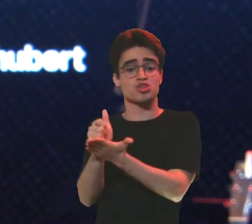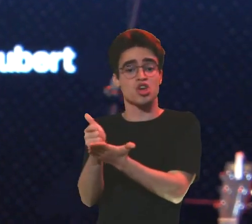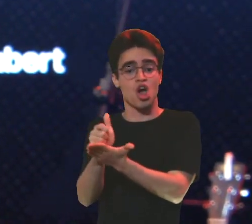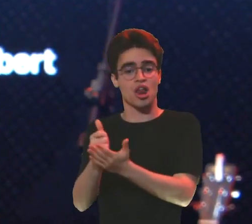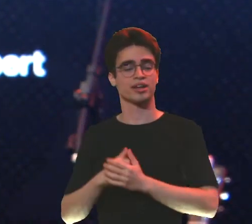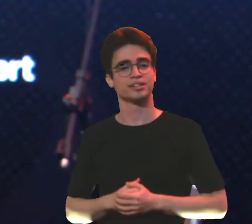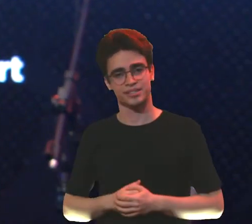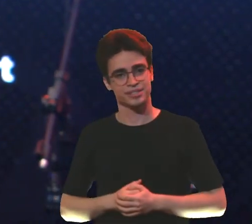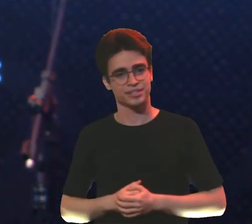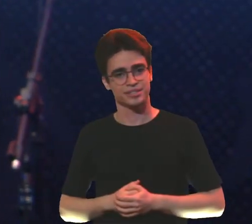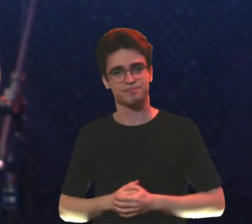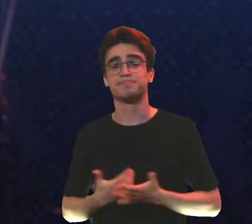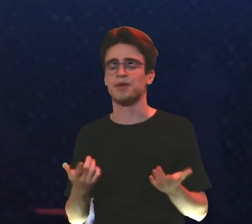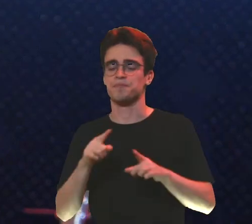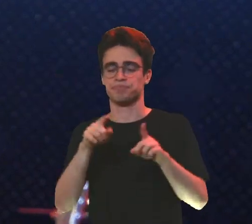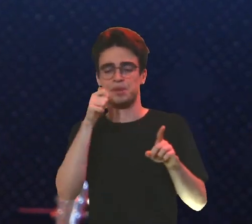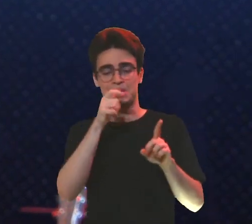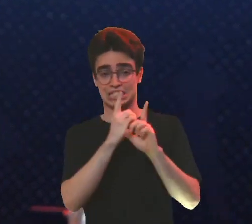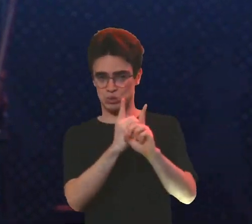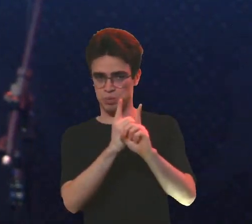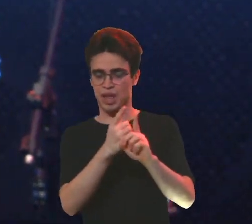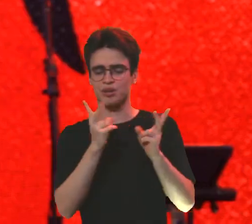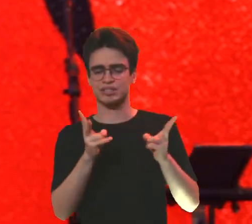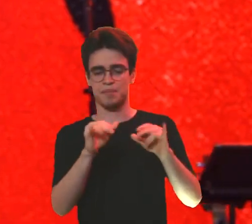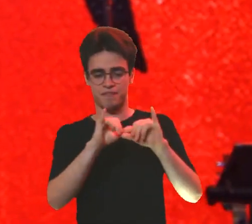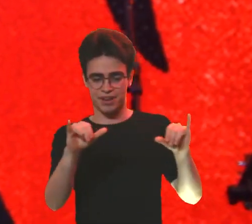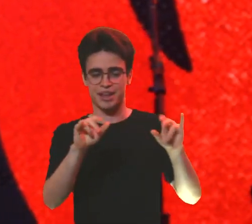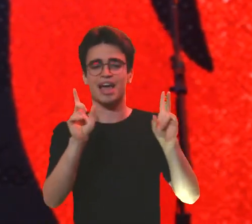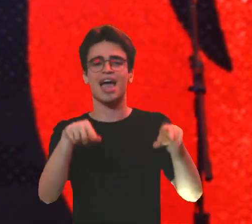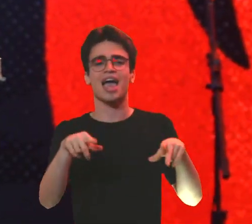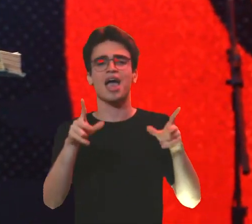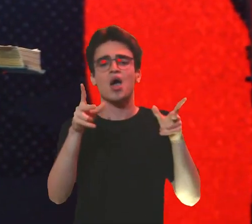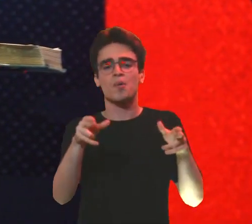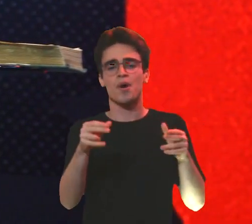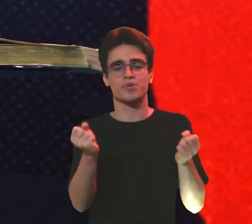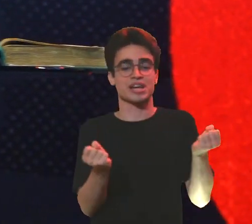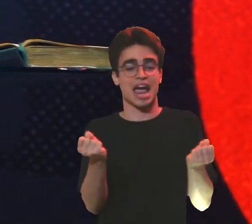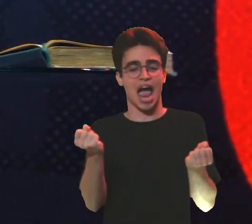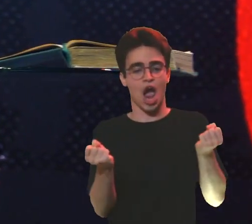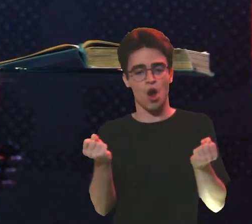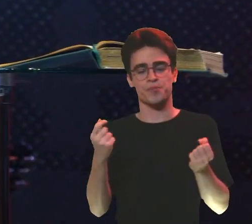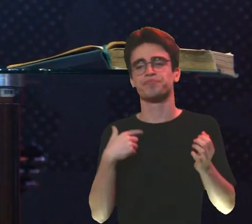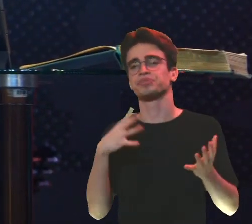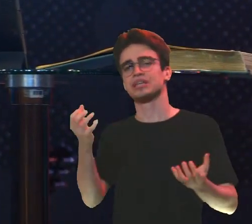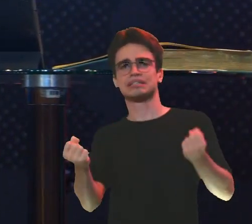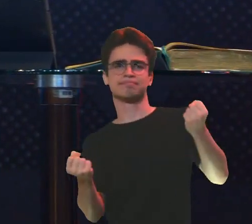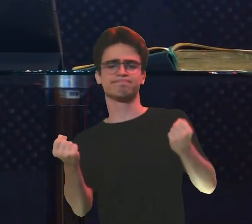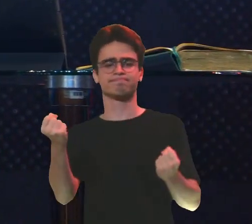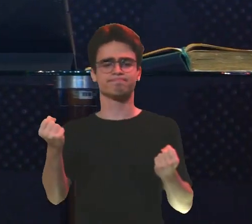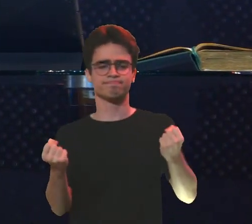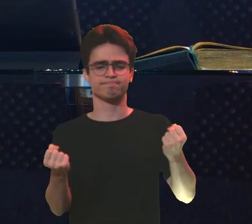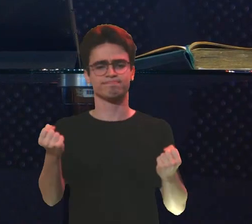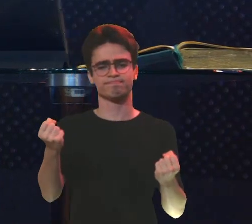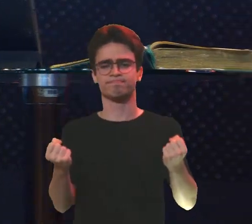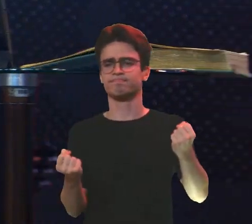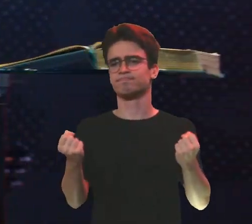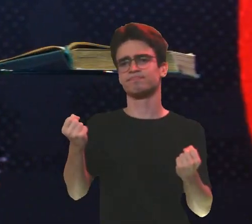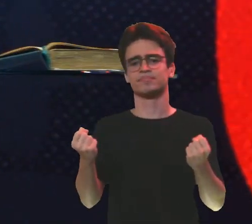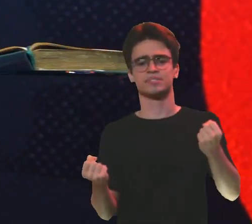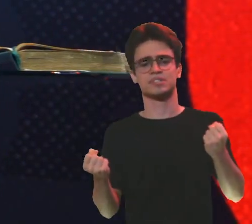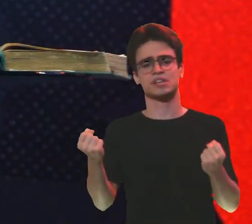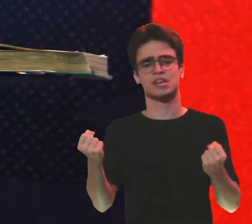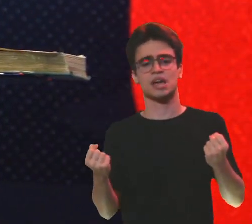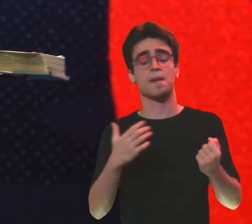gosto sempre de falar para as meninas que eu discipulo que é como se fosse um carro. Você está lá dentro de um carro e você está dirigindo a sua vida